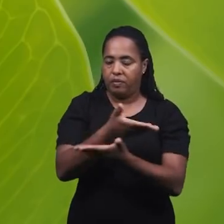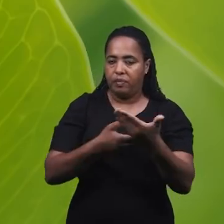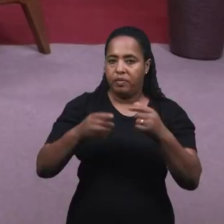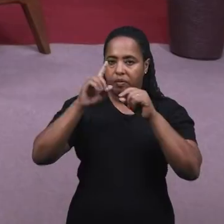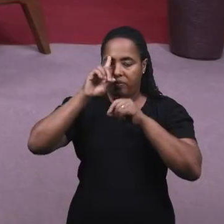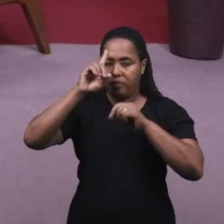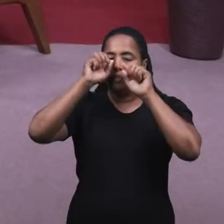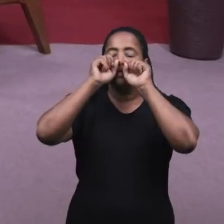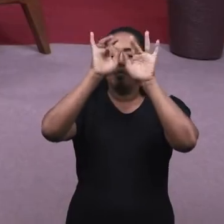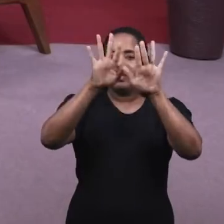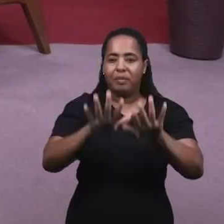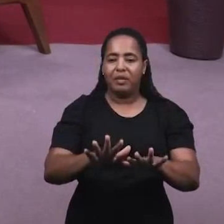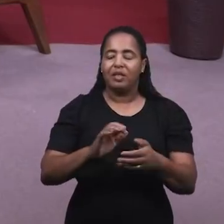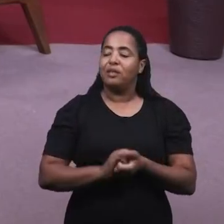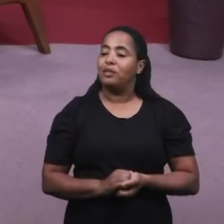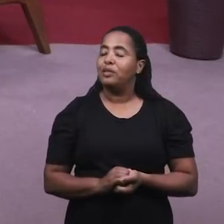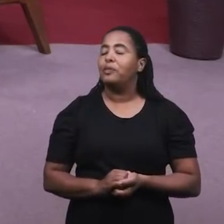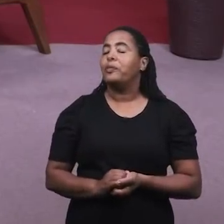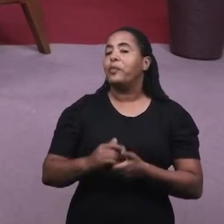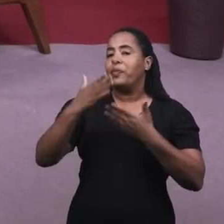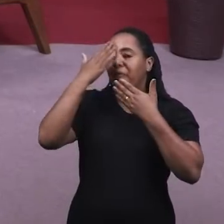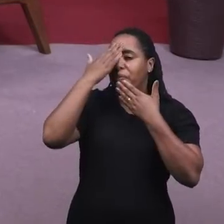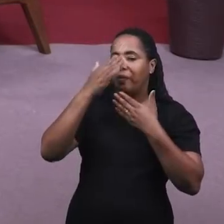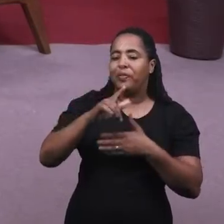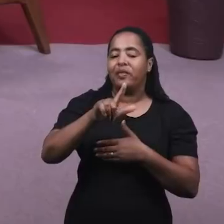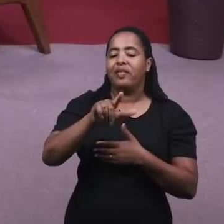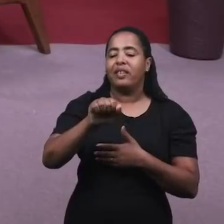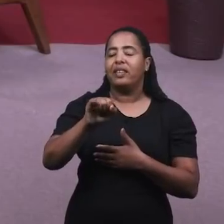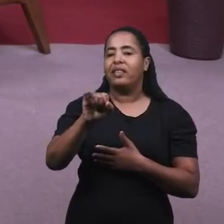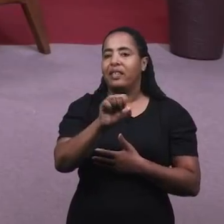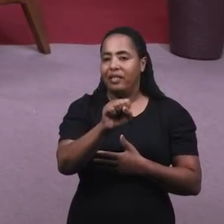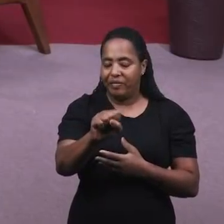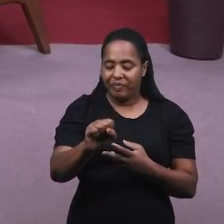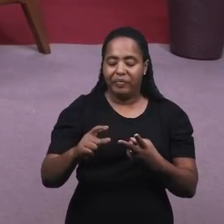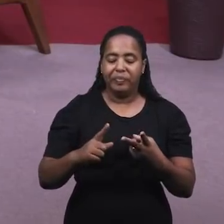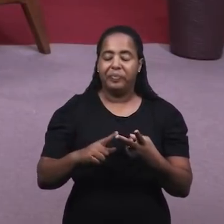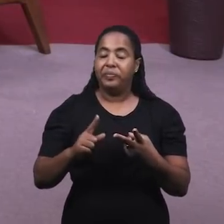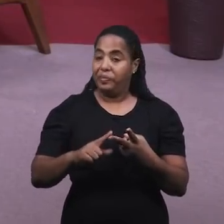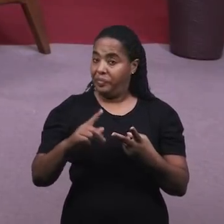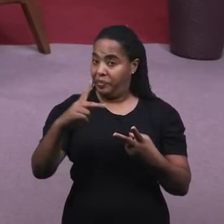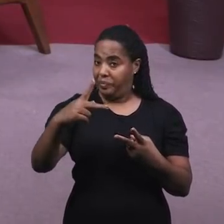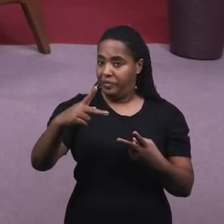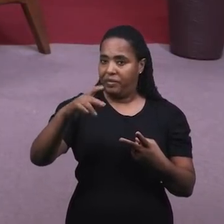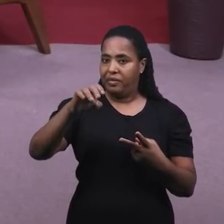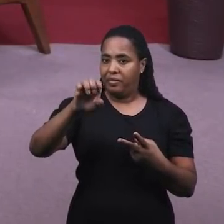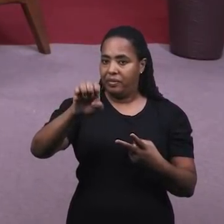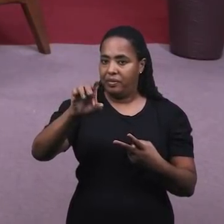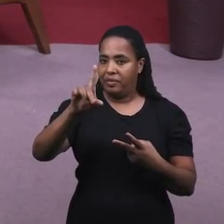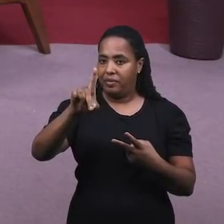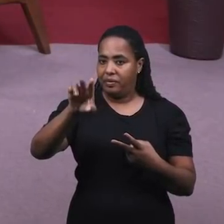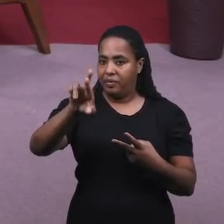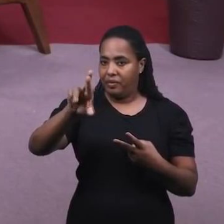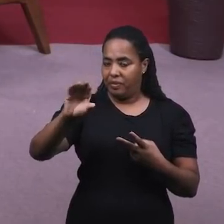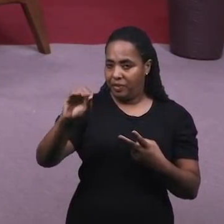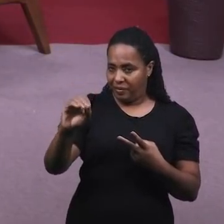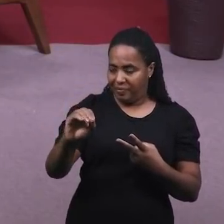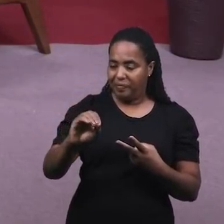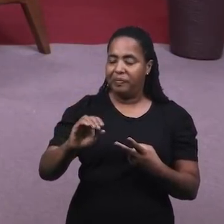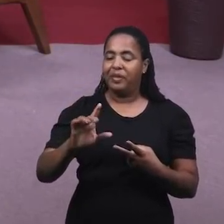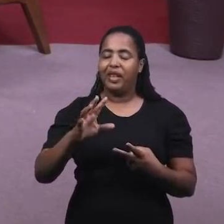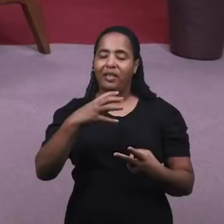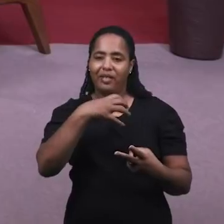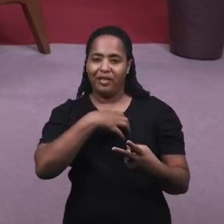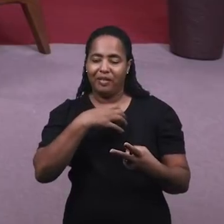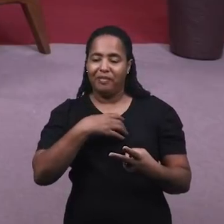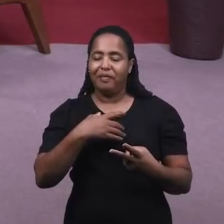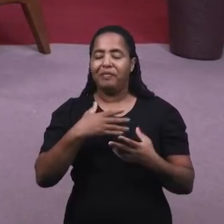abençoe. Obrigado a Laís, obrigado também ao nosso irmão Pedro Ribeiro de Belo Horizonte por ter enviado